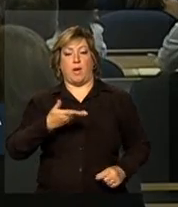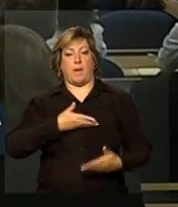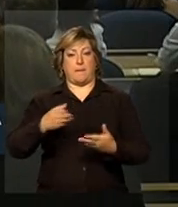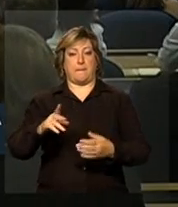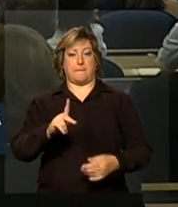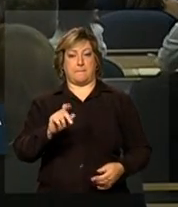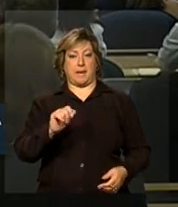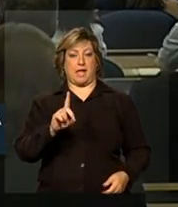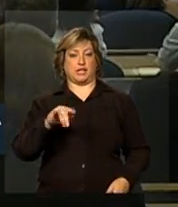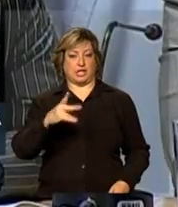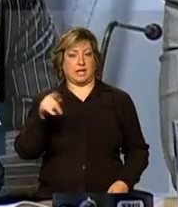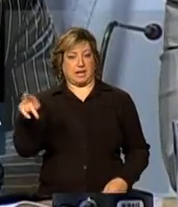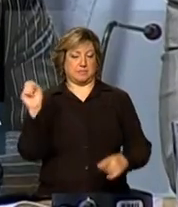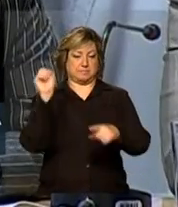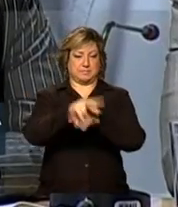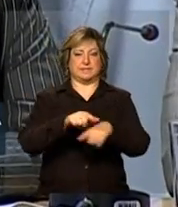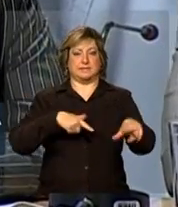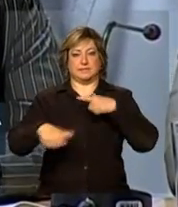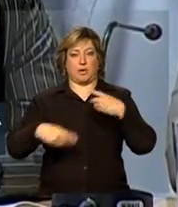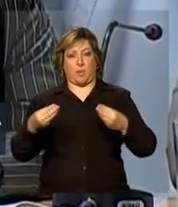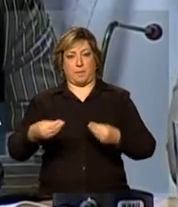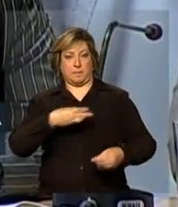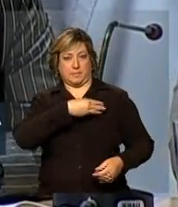para ministro. E